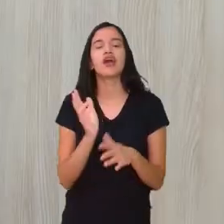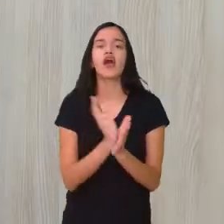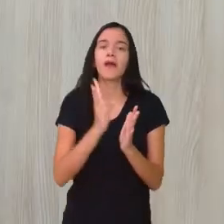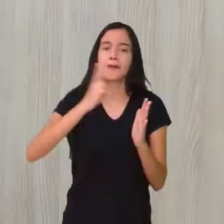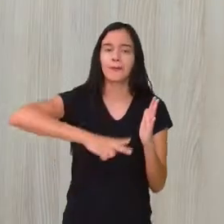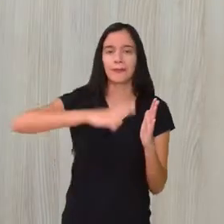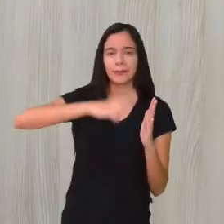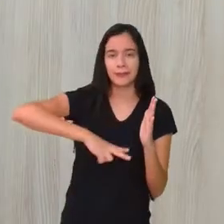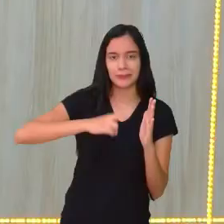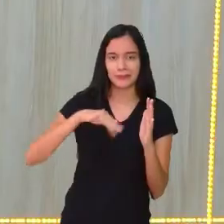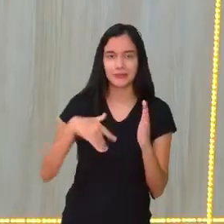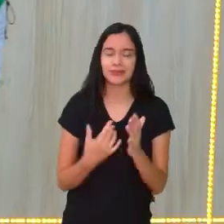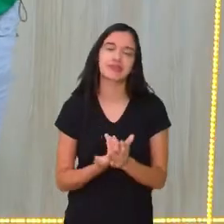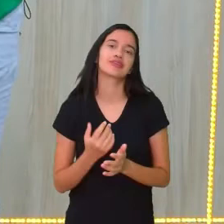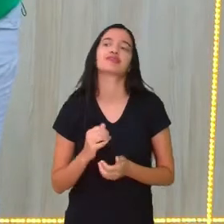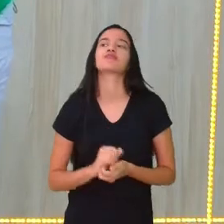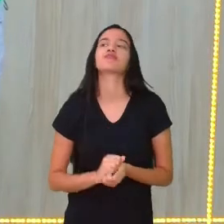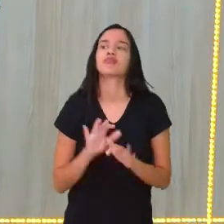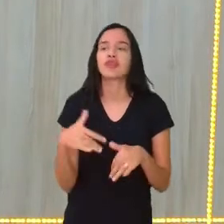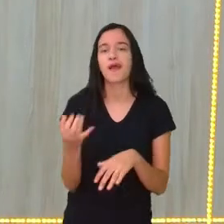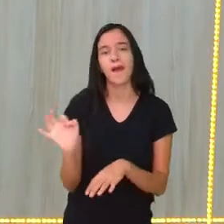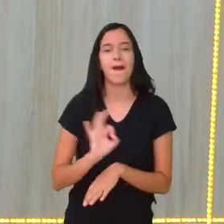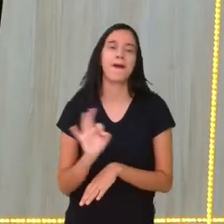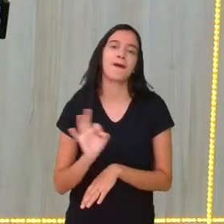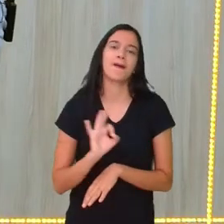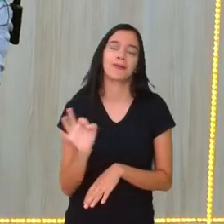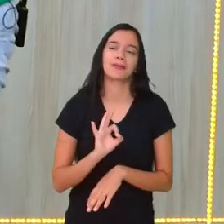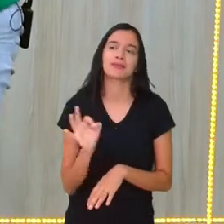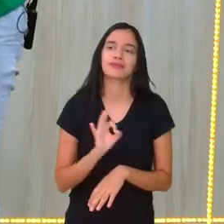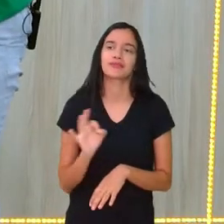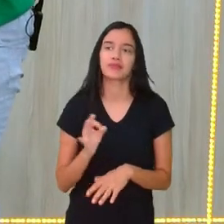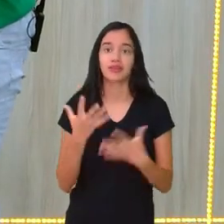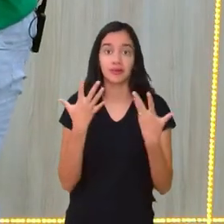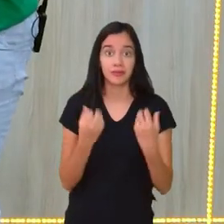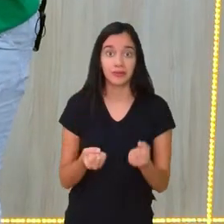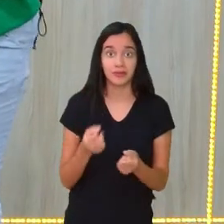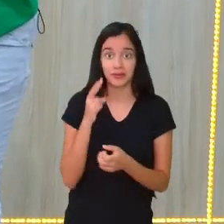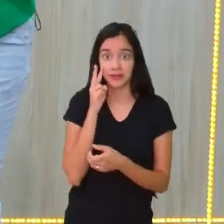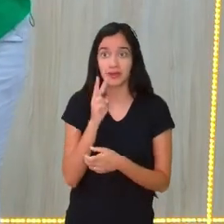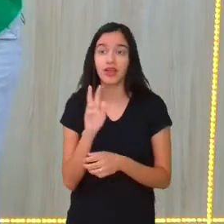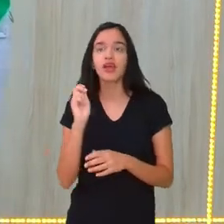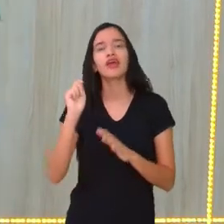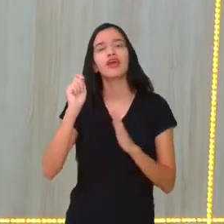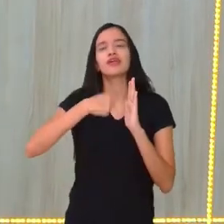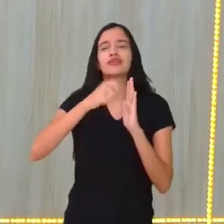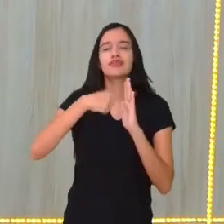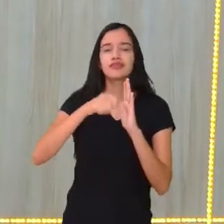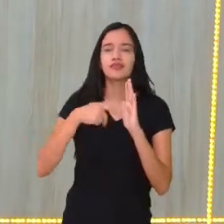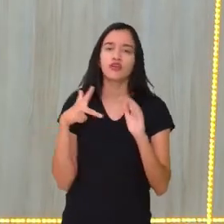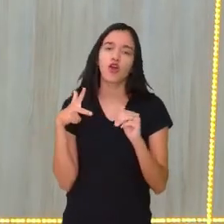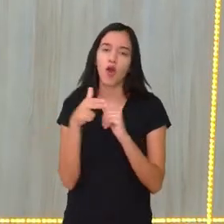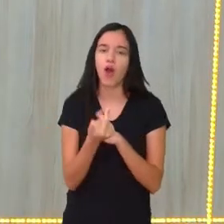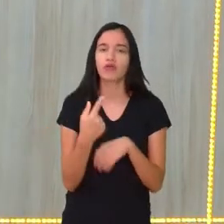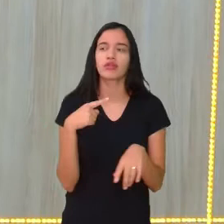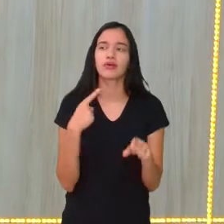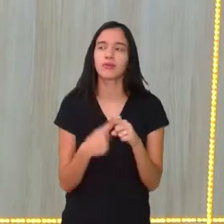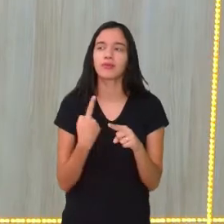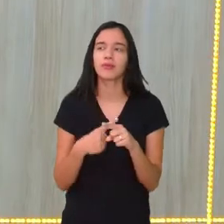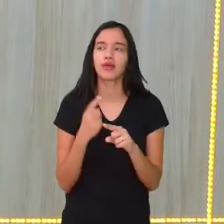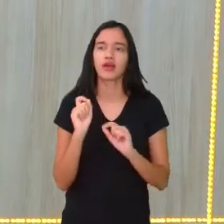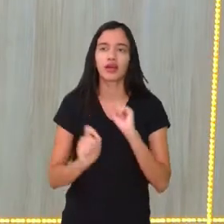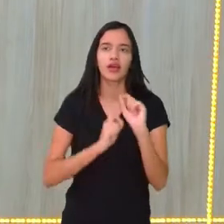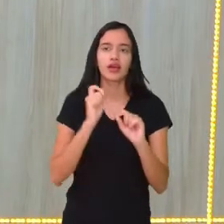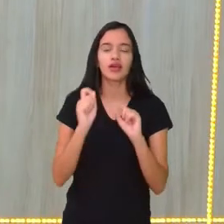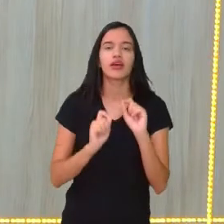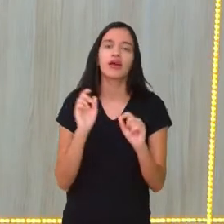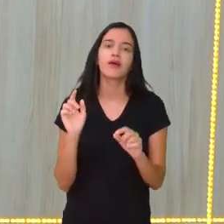palhinha. Ah, seria ótimo, Gine. Vamos ver. Aí, esse vídeo eu vou cortar, porque era um Bumba Meu